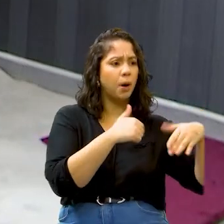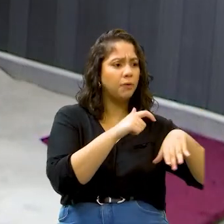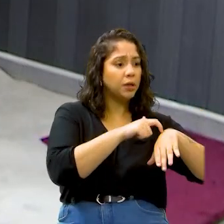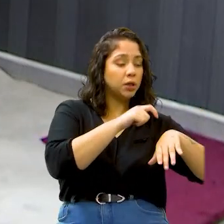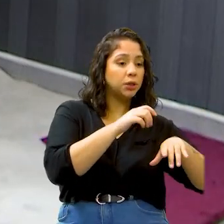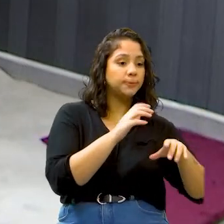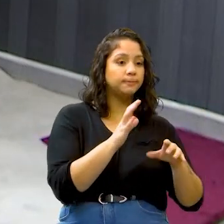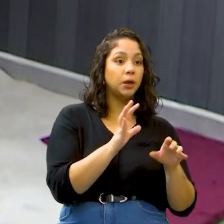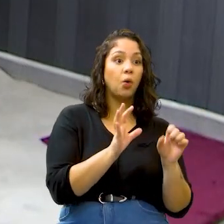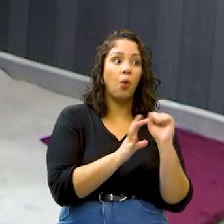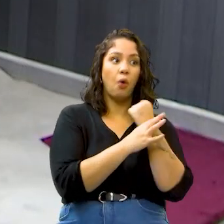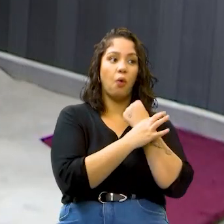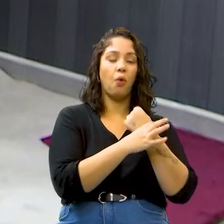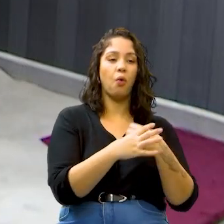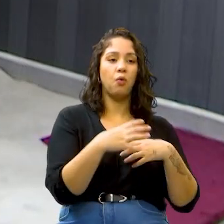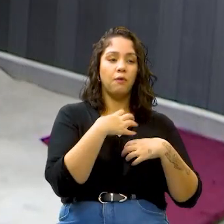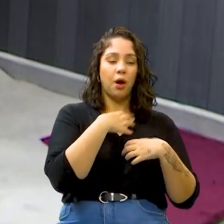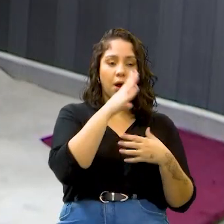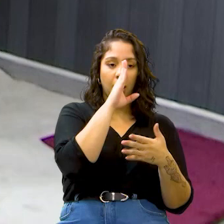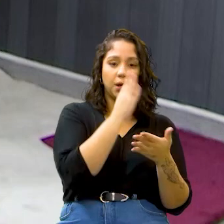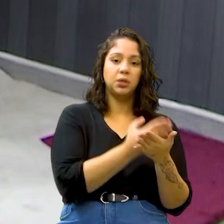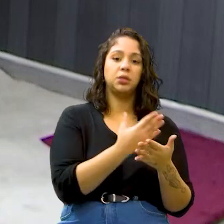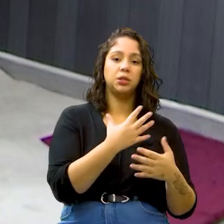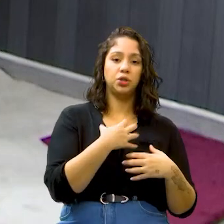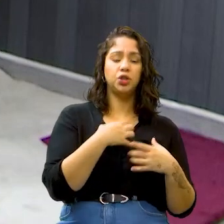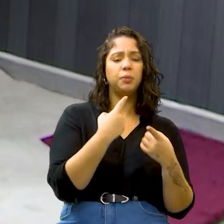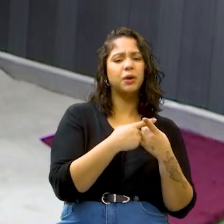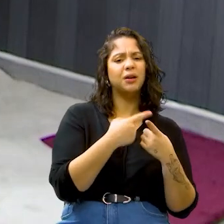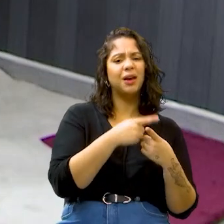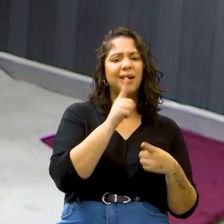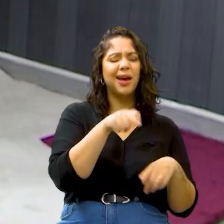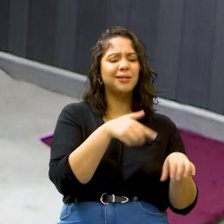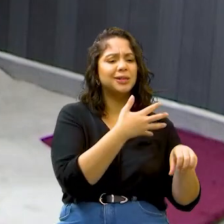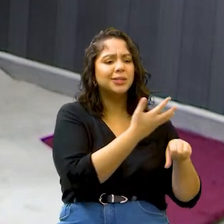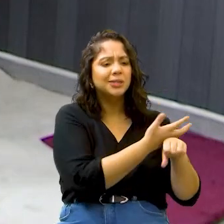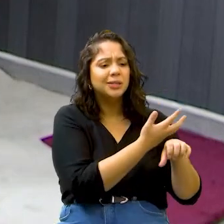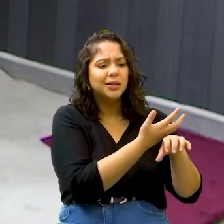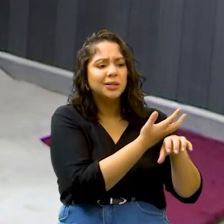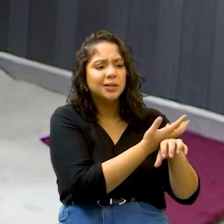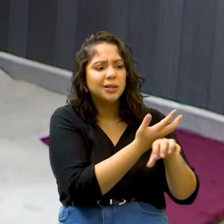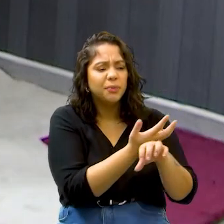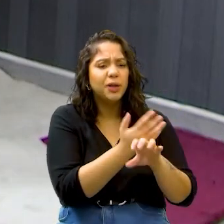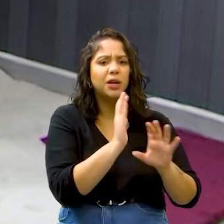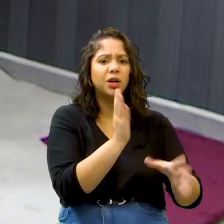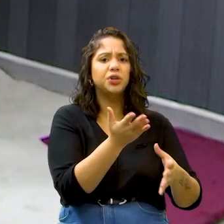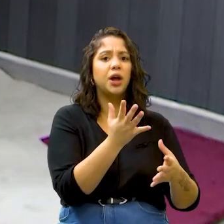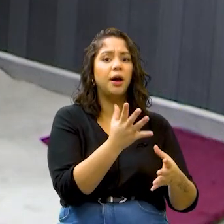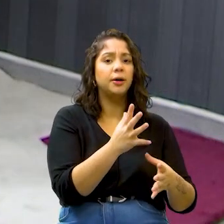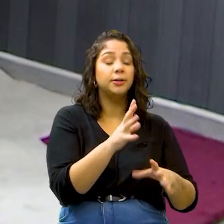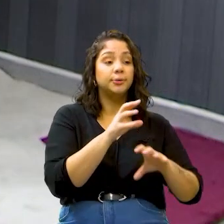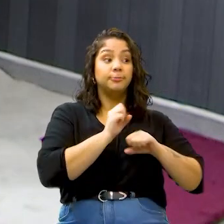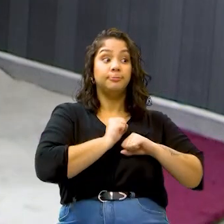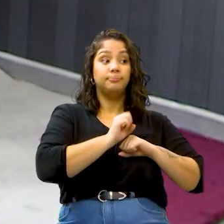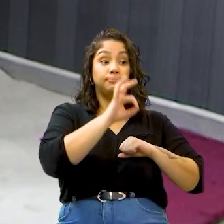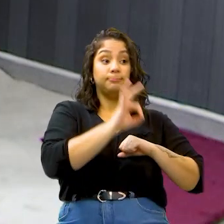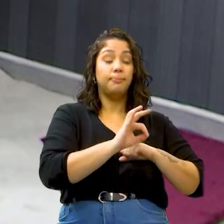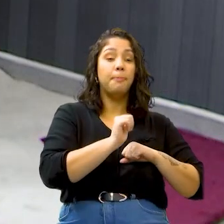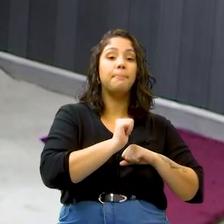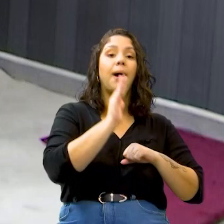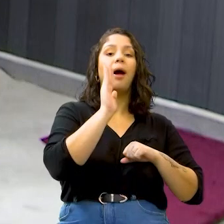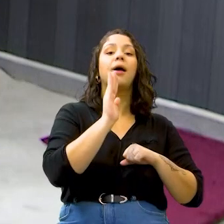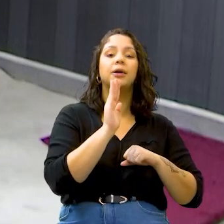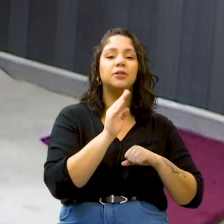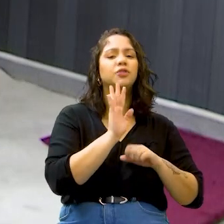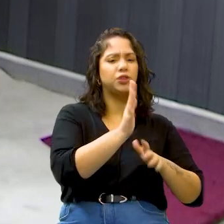para o candidato né porque você tá fazendo uma prova com matérias que você sabe que você tem um domínio